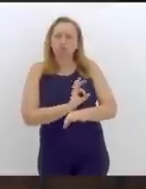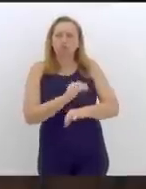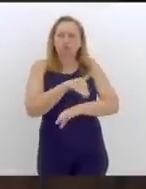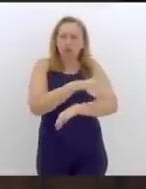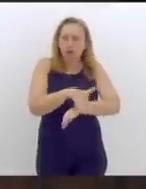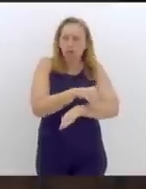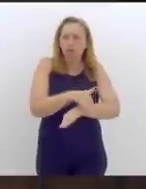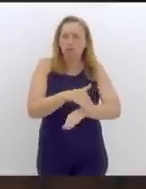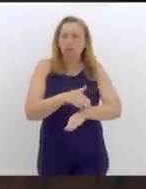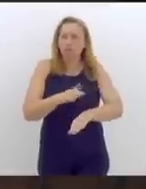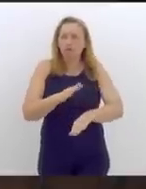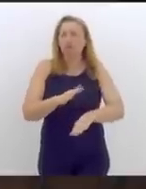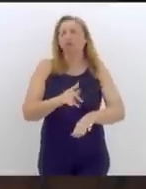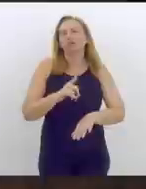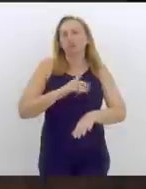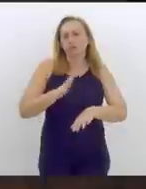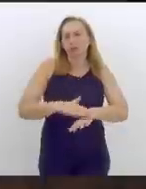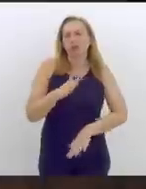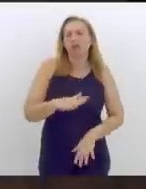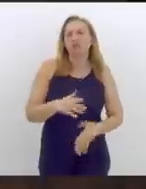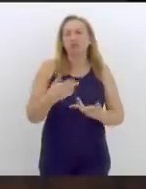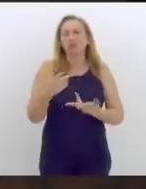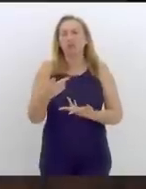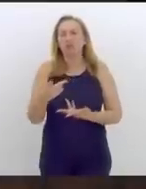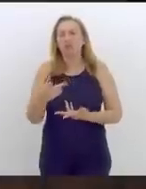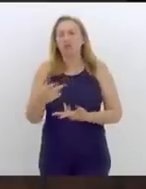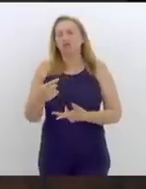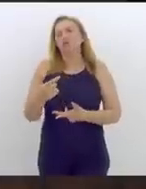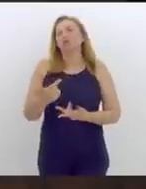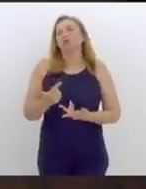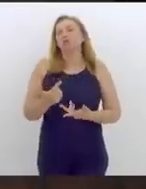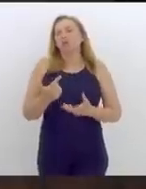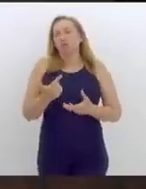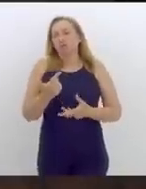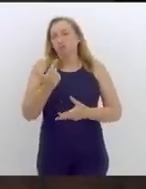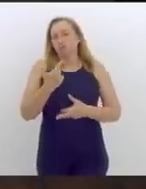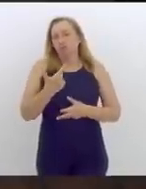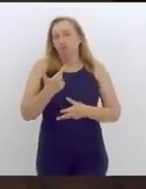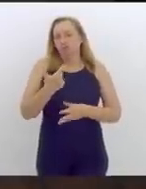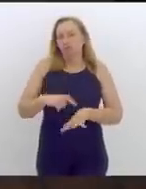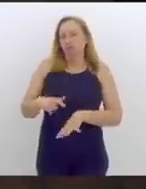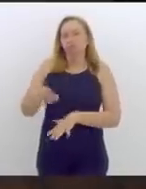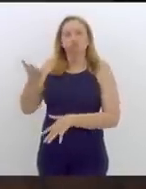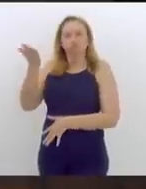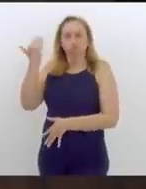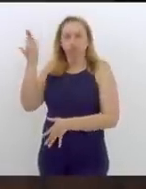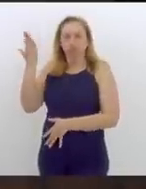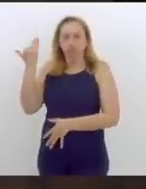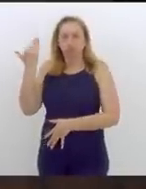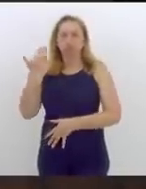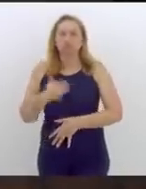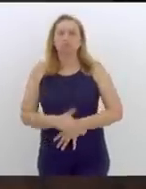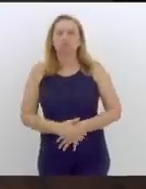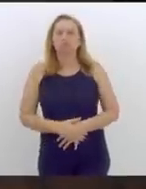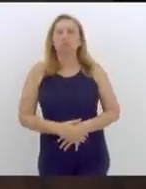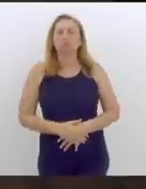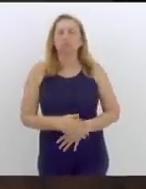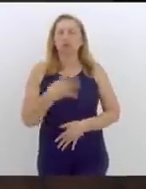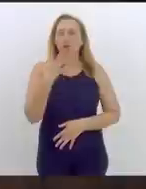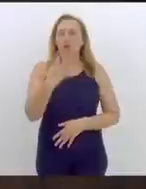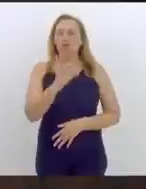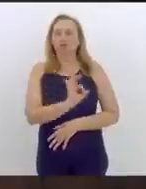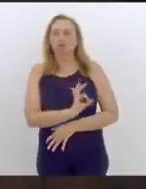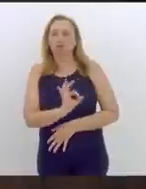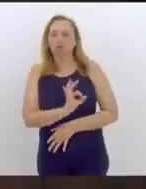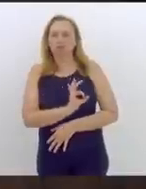que se botar mais eu sou daquela leva que entrava 4.000 policiais quatro quatro Você entrava no no